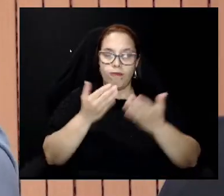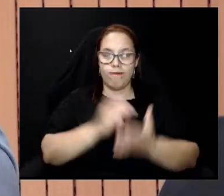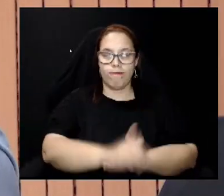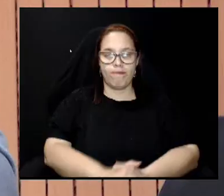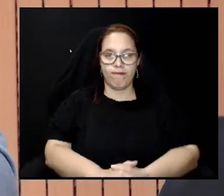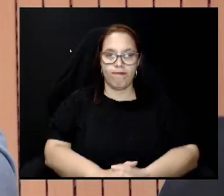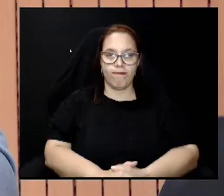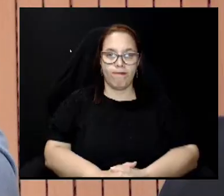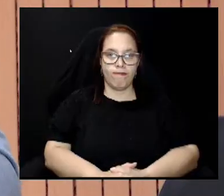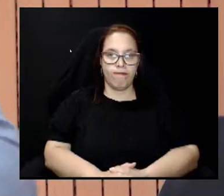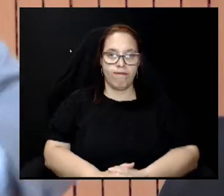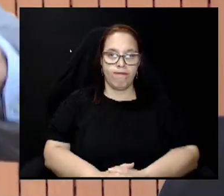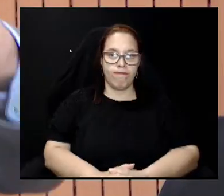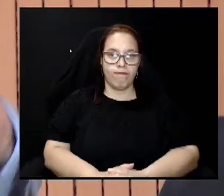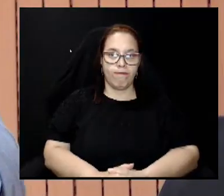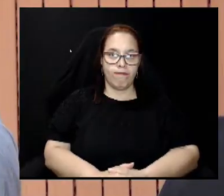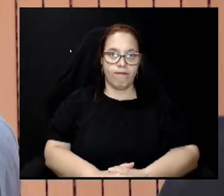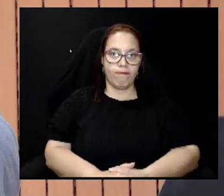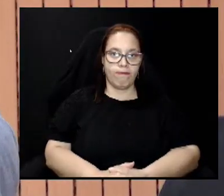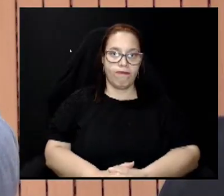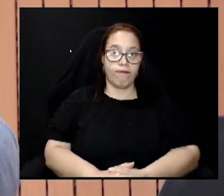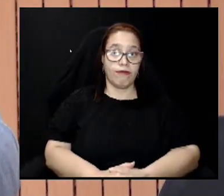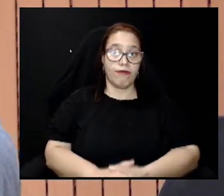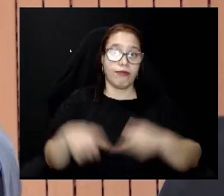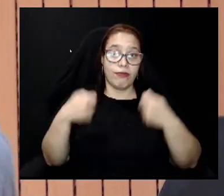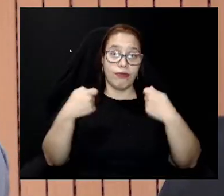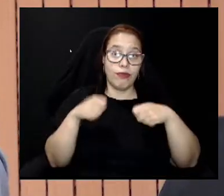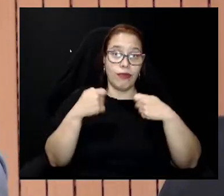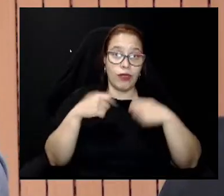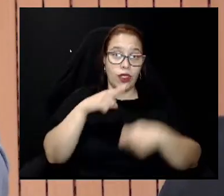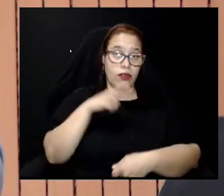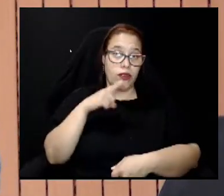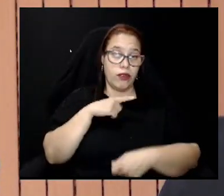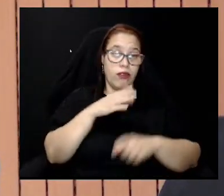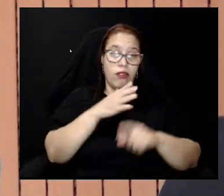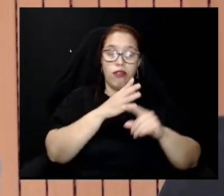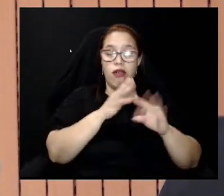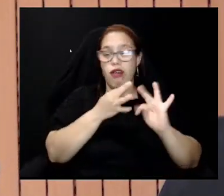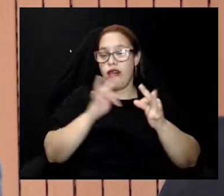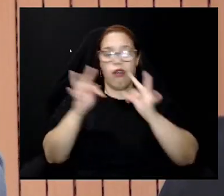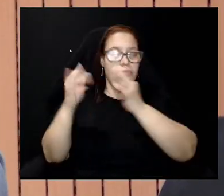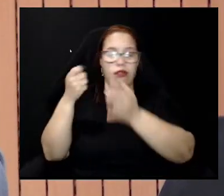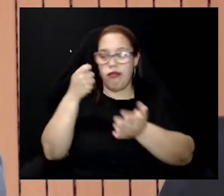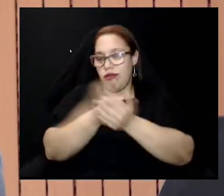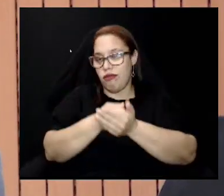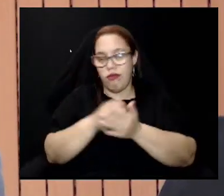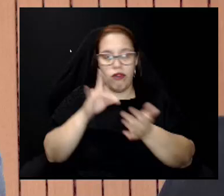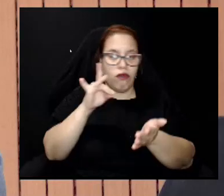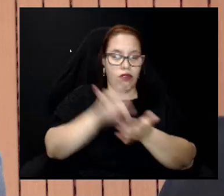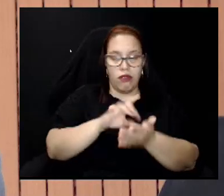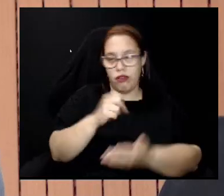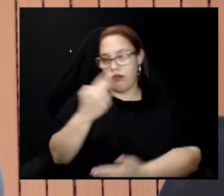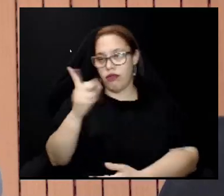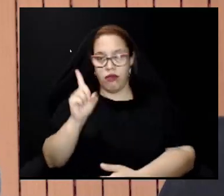talvez quem nos escute fale, precisa ter esse tipo de tecnologia obrigatoriamente. Isso é uma realidade para câncer de ovário ou não?